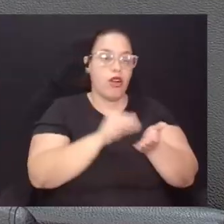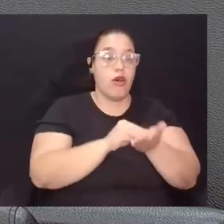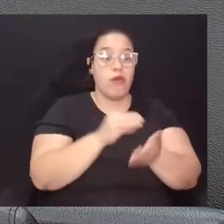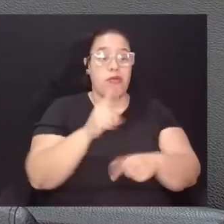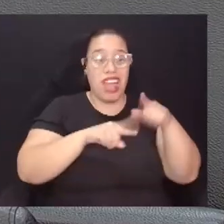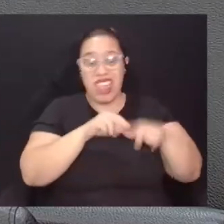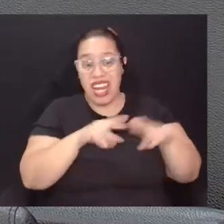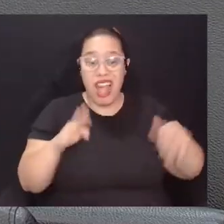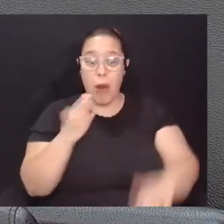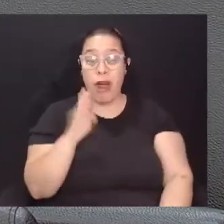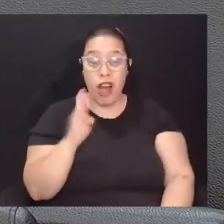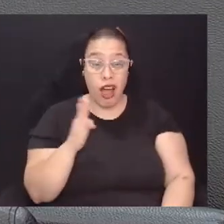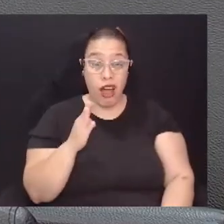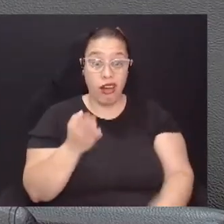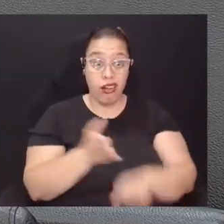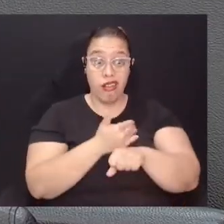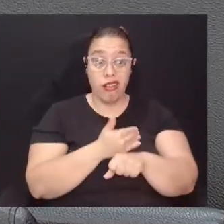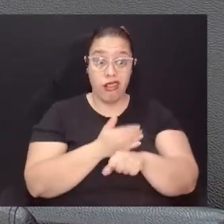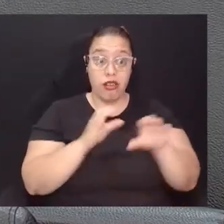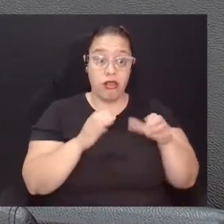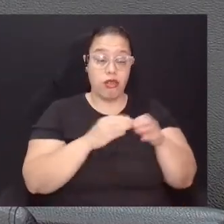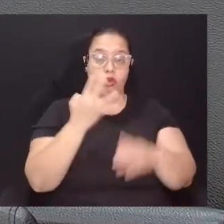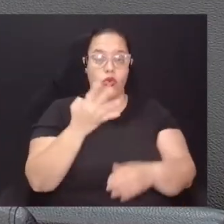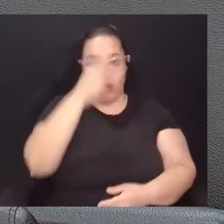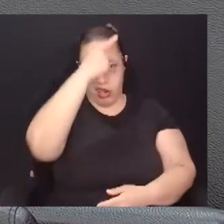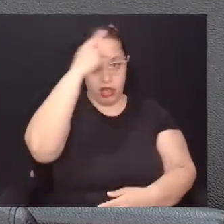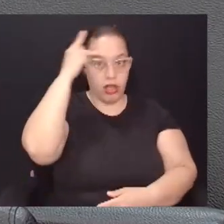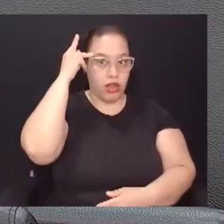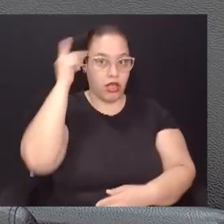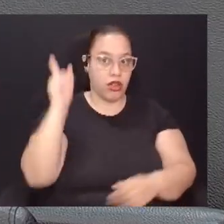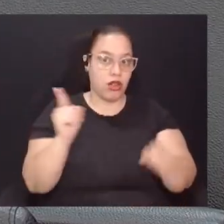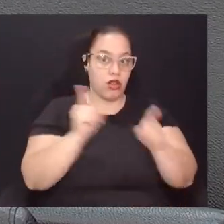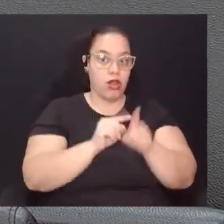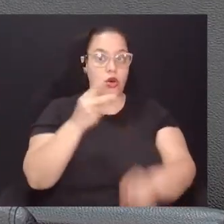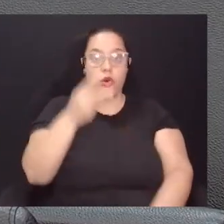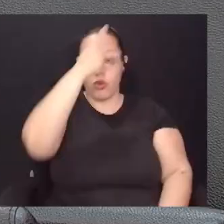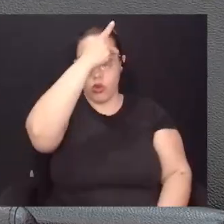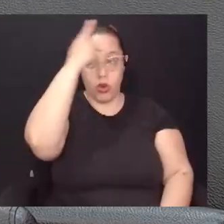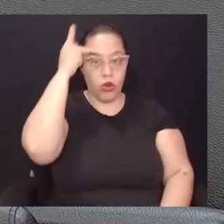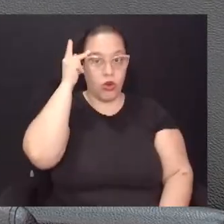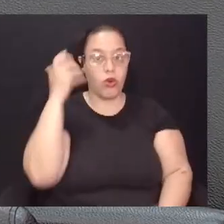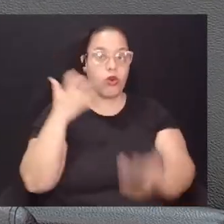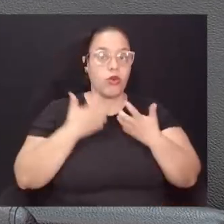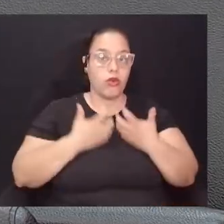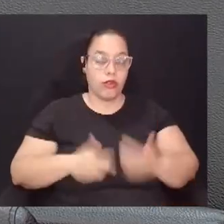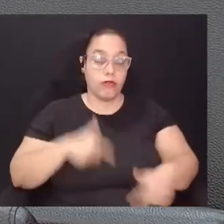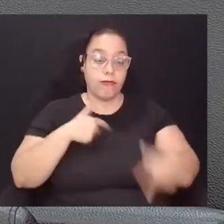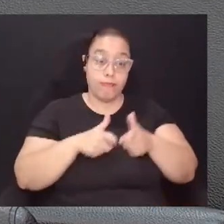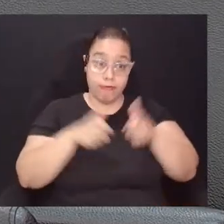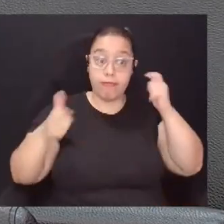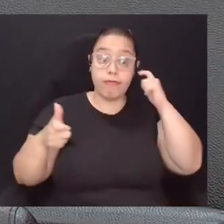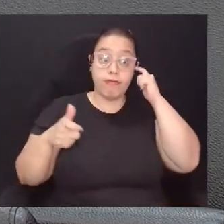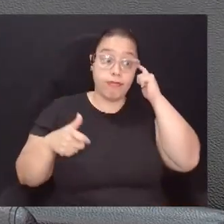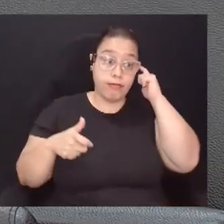falando de antes, né, de uma equipe com 4 pessoas, que foi reduzido para 2 pessoas, então a carga de